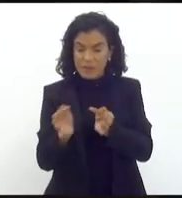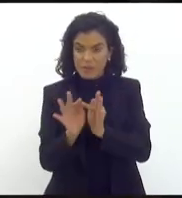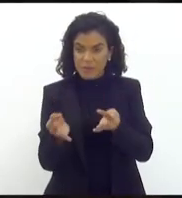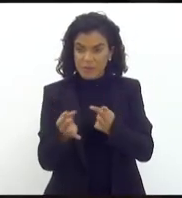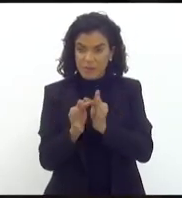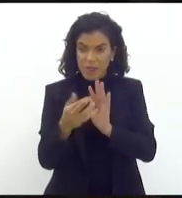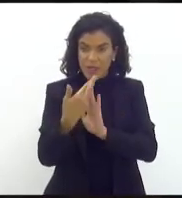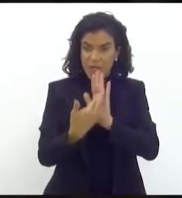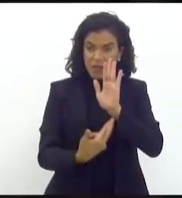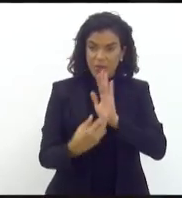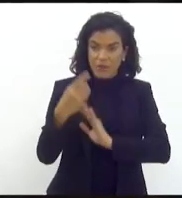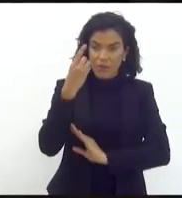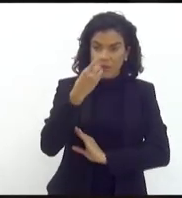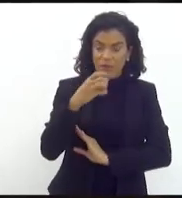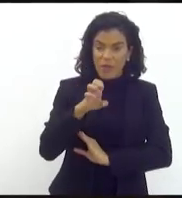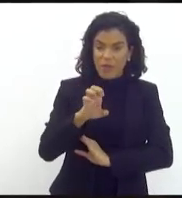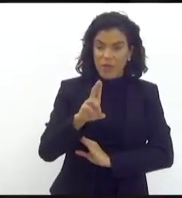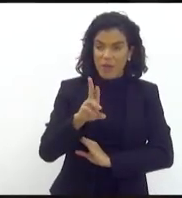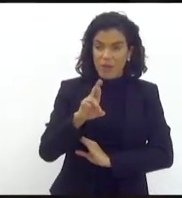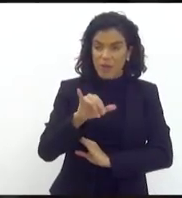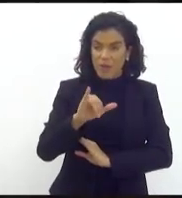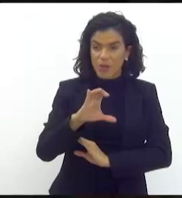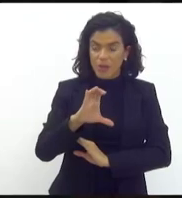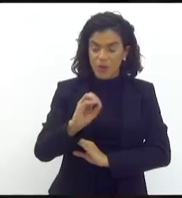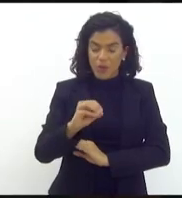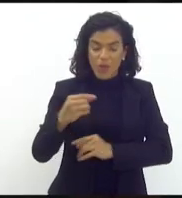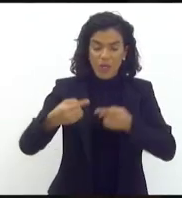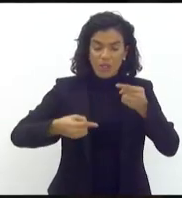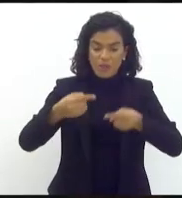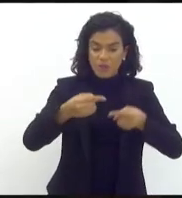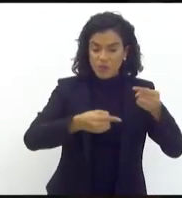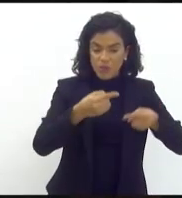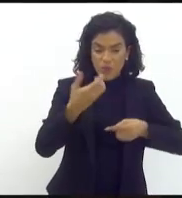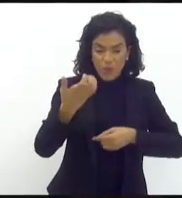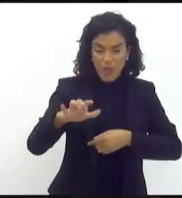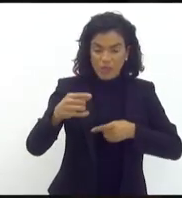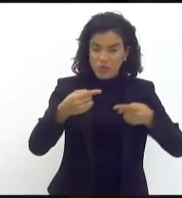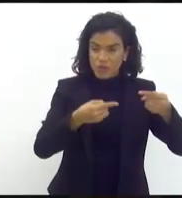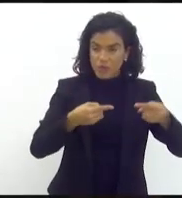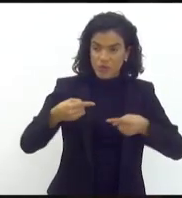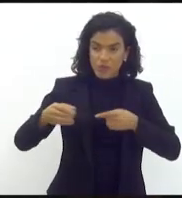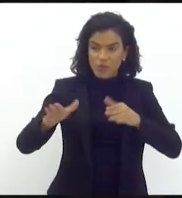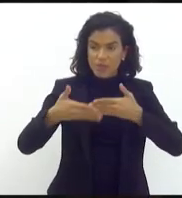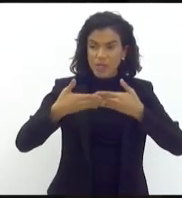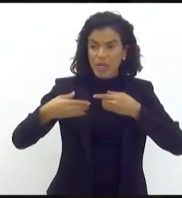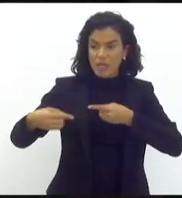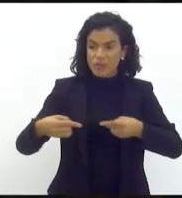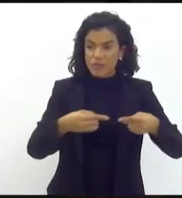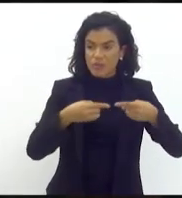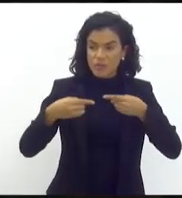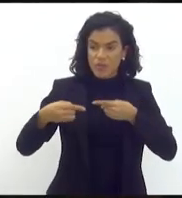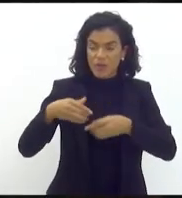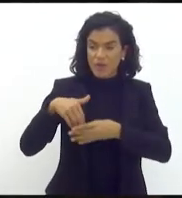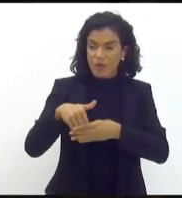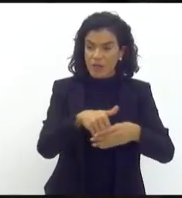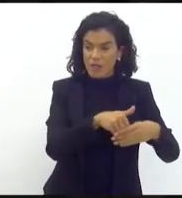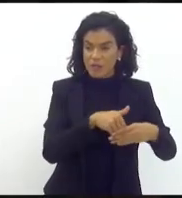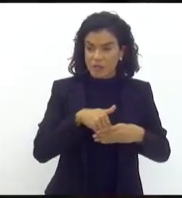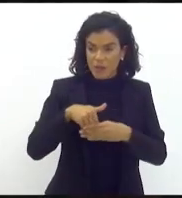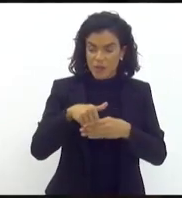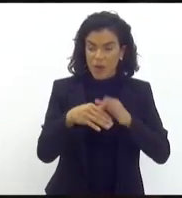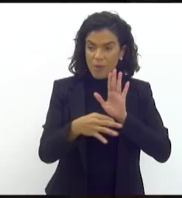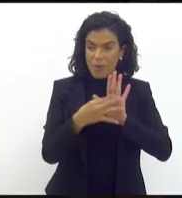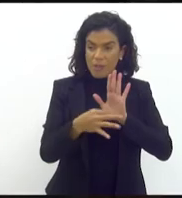relator Deputado Eurico Júnior em discussão não havendo Quem Queira discutir encerrado a discussão em votação